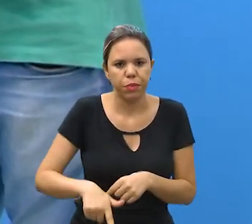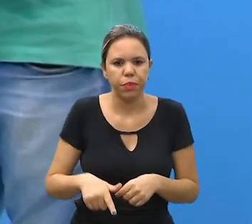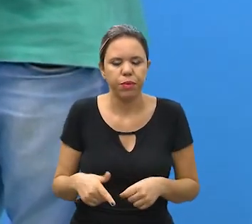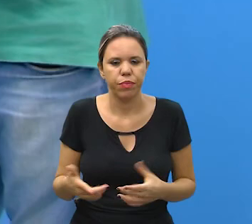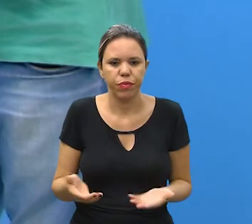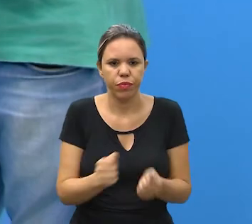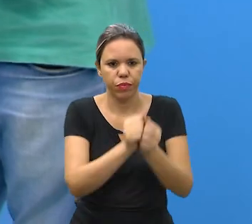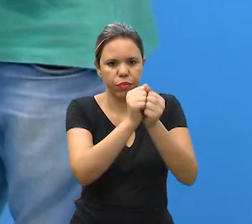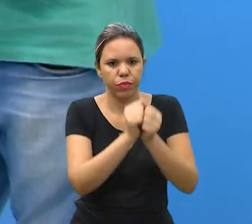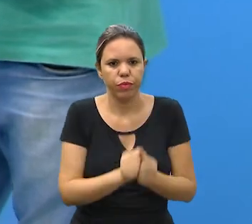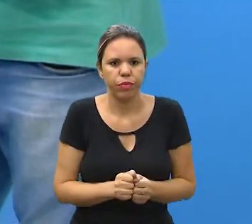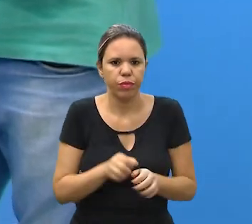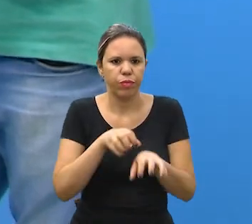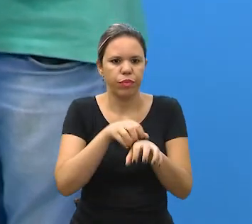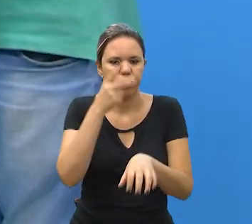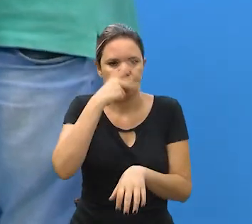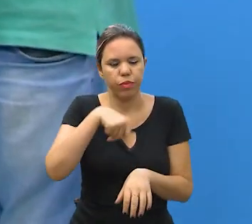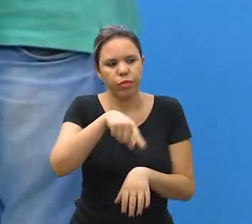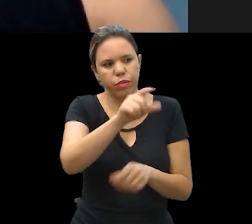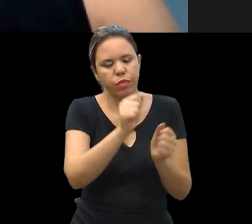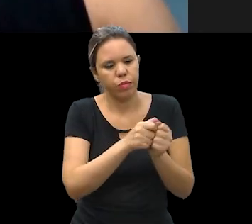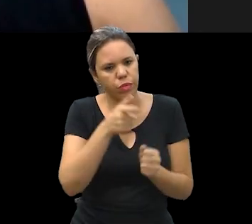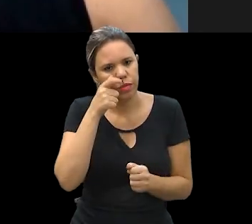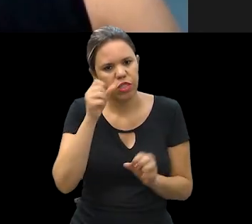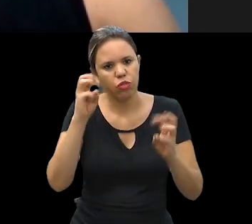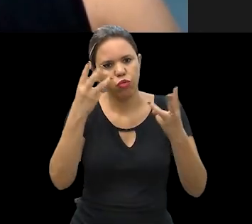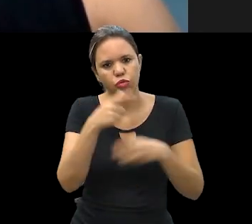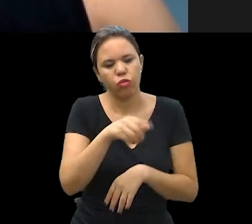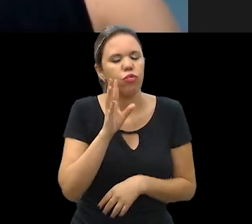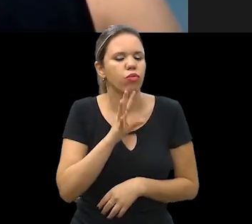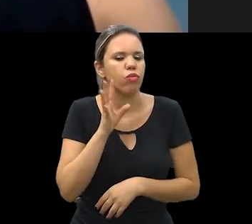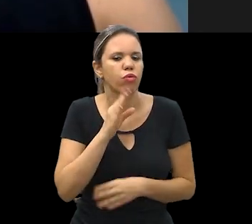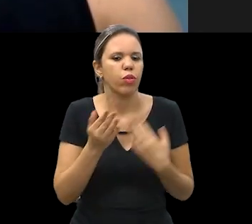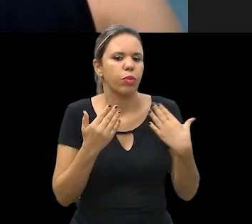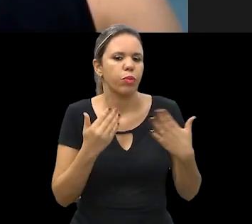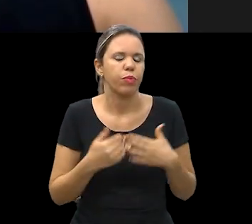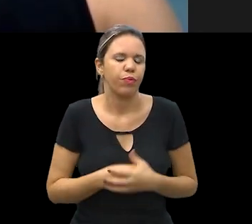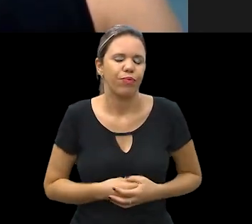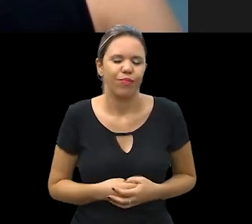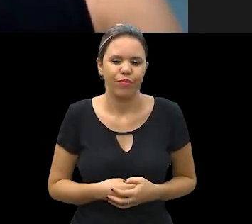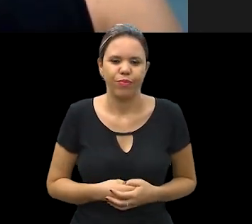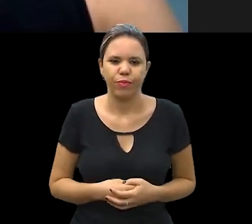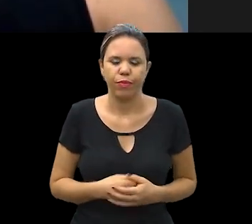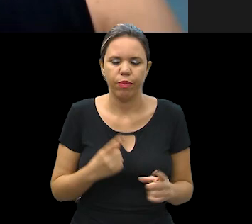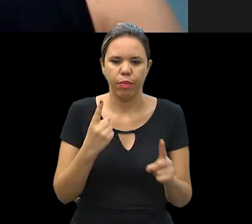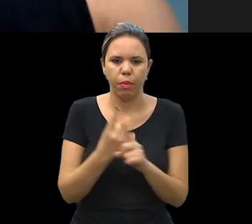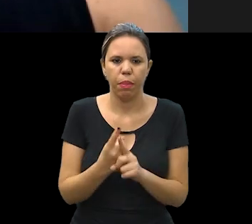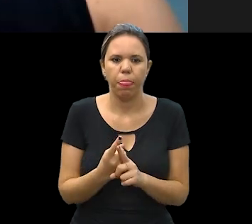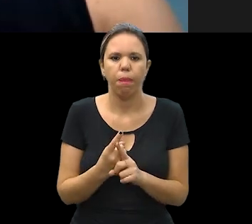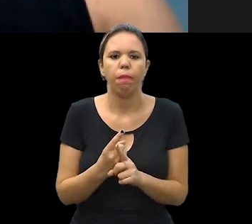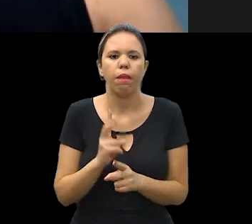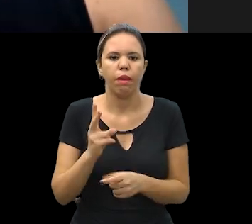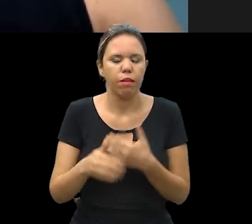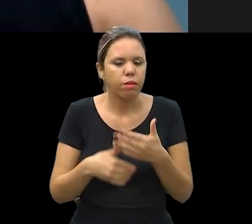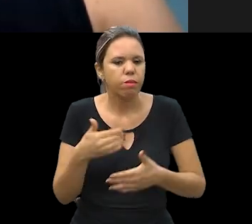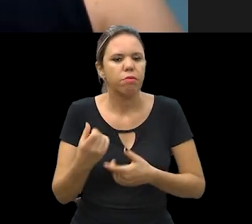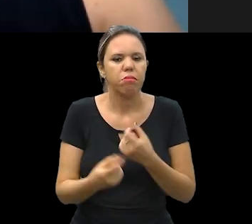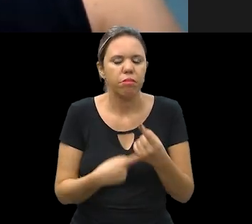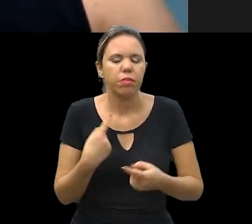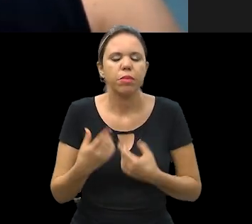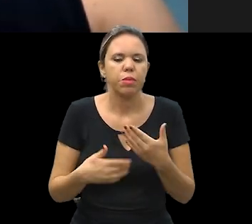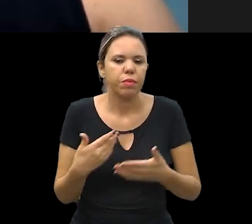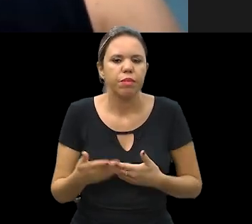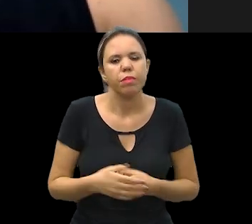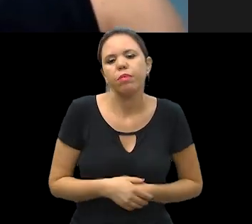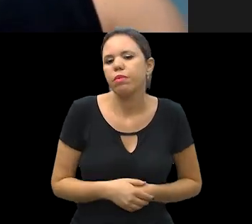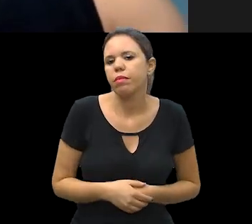de novo, fomos com eles na van deles para assistir o show do palco e tal, foi muito legal. Então a gente veio encontrando com eles